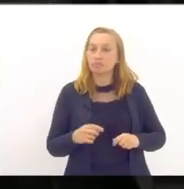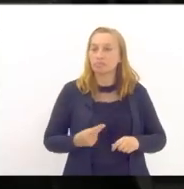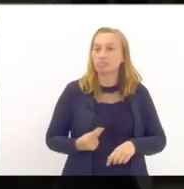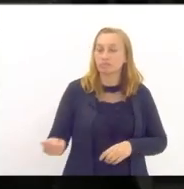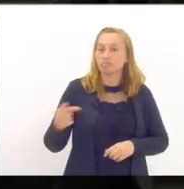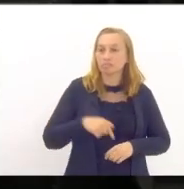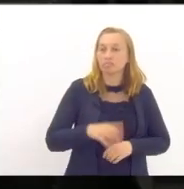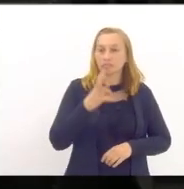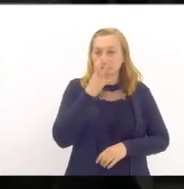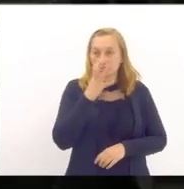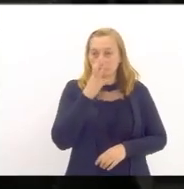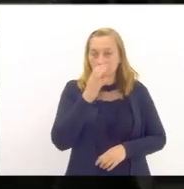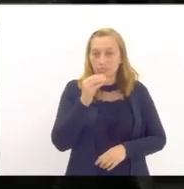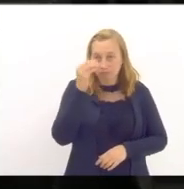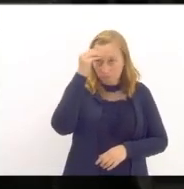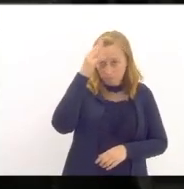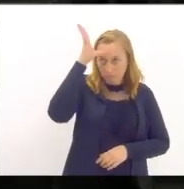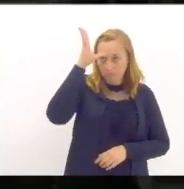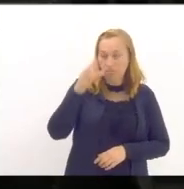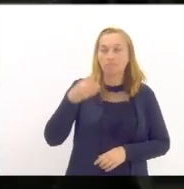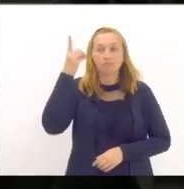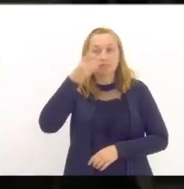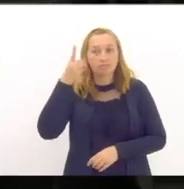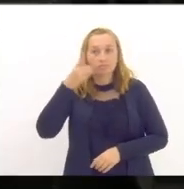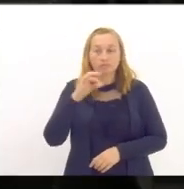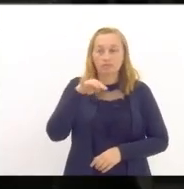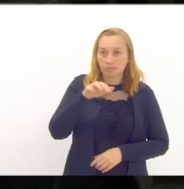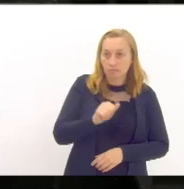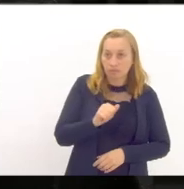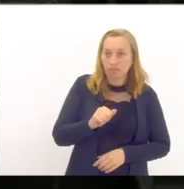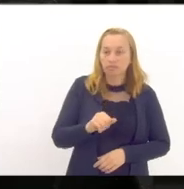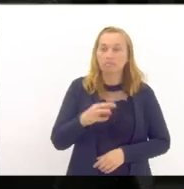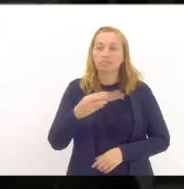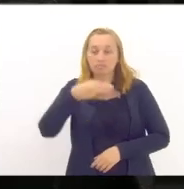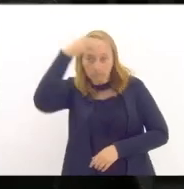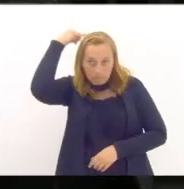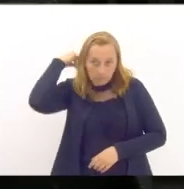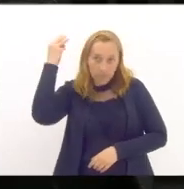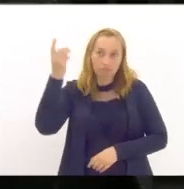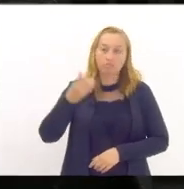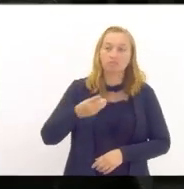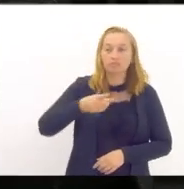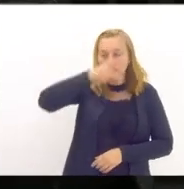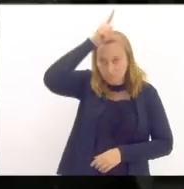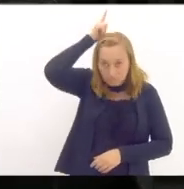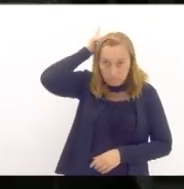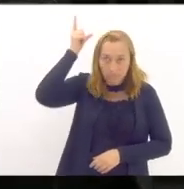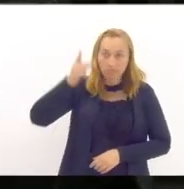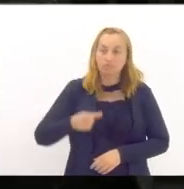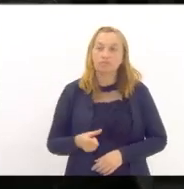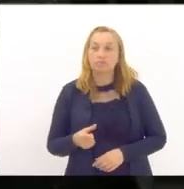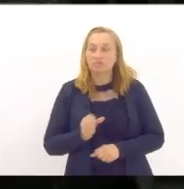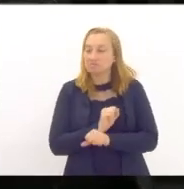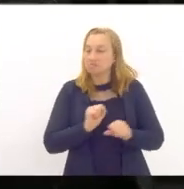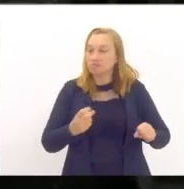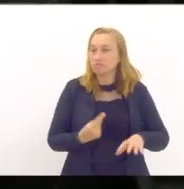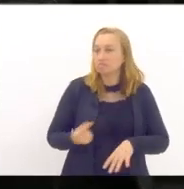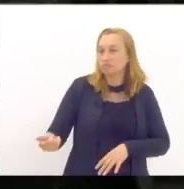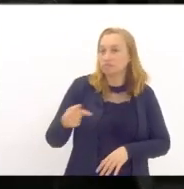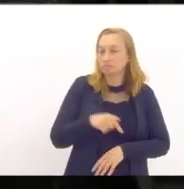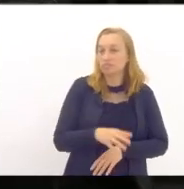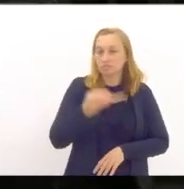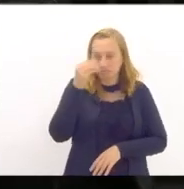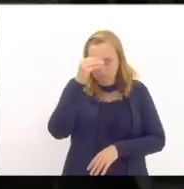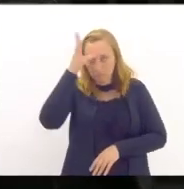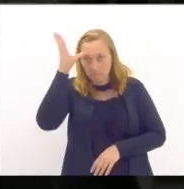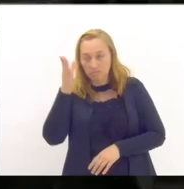sem admirar o conhecimento dos deputados Atila Nunes, Márcio Pacheco, do deputado Luiz Paulo. Impossível sair daqui sem reconhecer